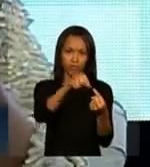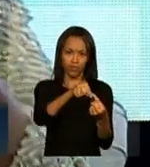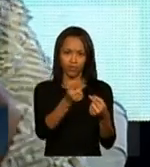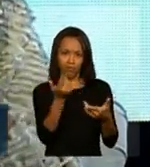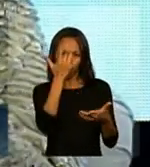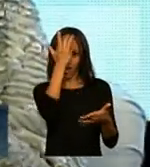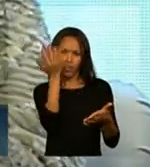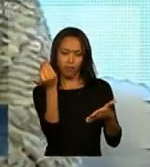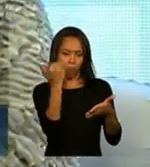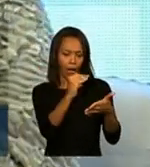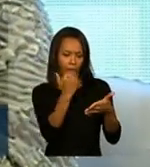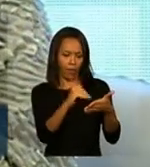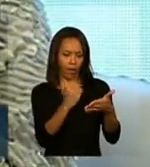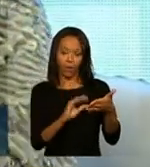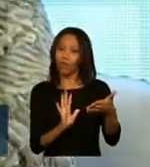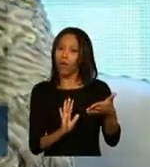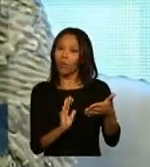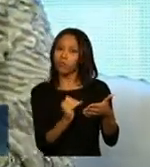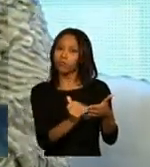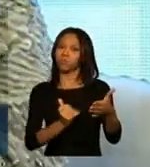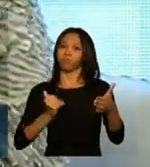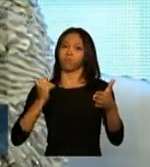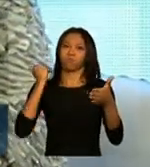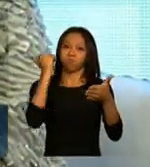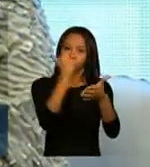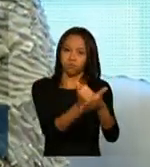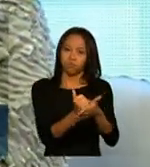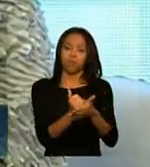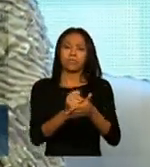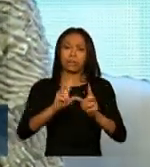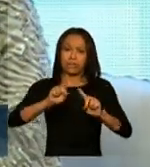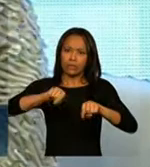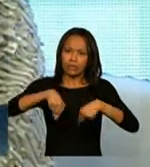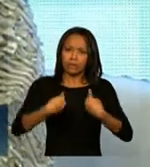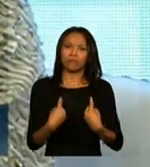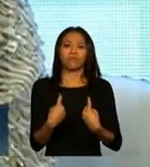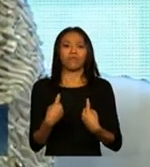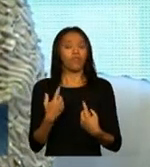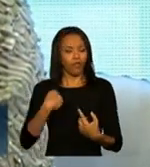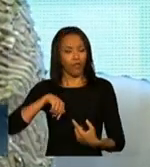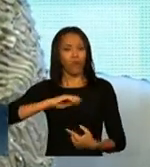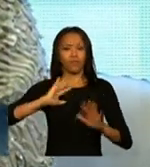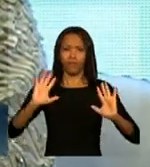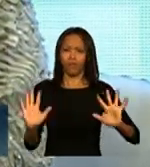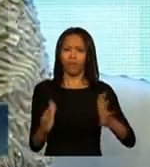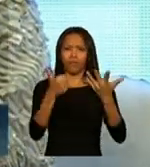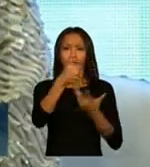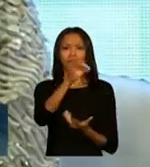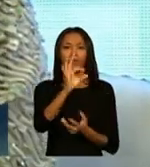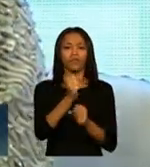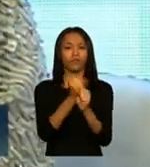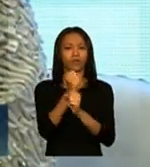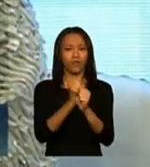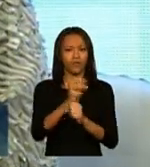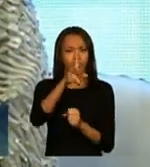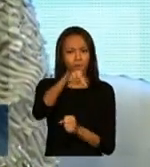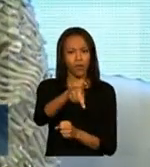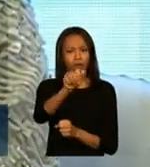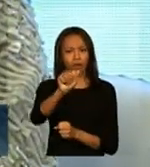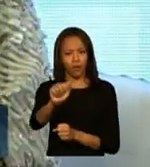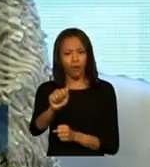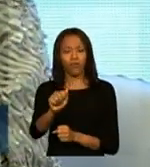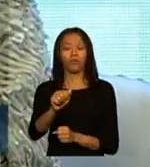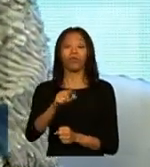uma meta gigantesca que nós colocamos. Nós temos que festejar 10 anos de PA, porque nós temos que